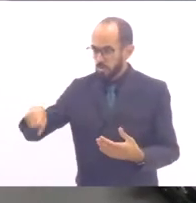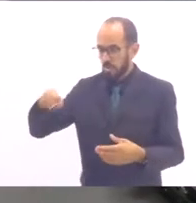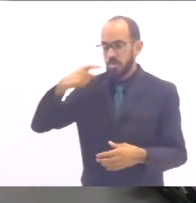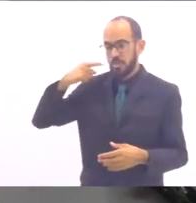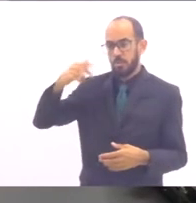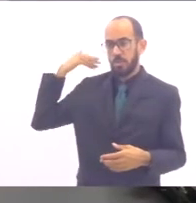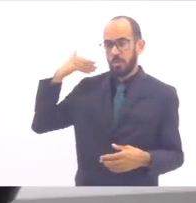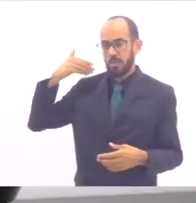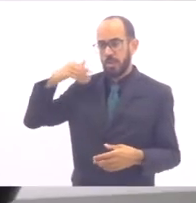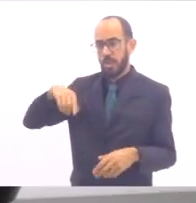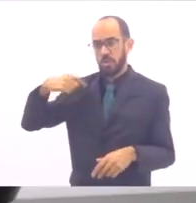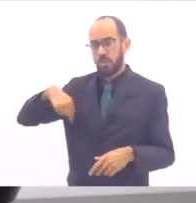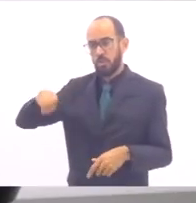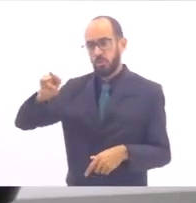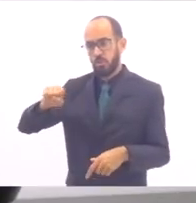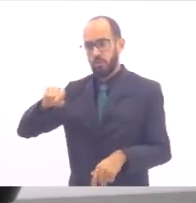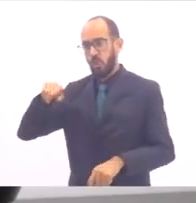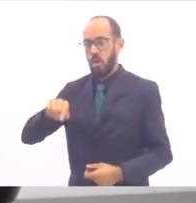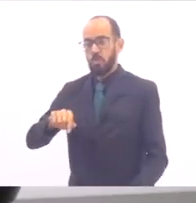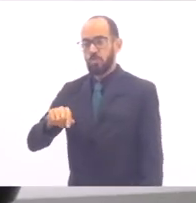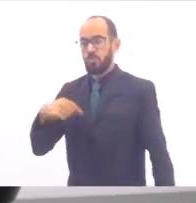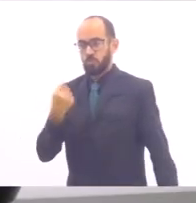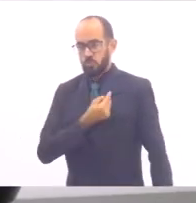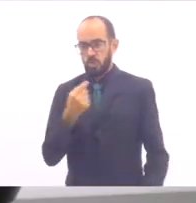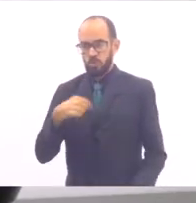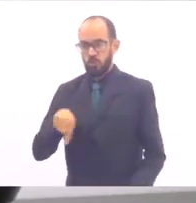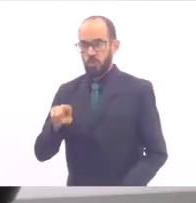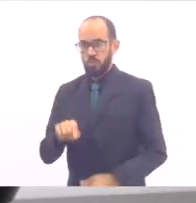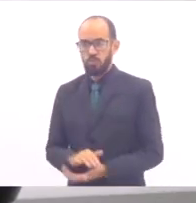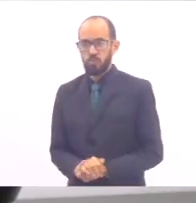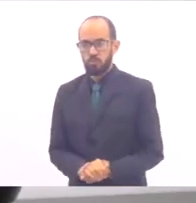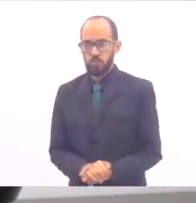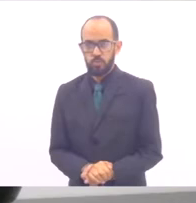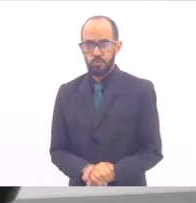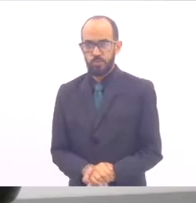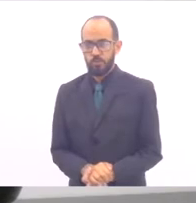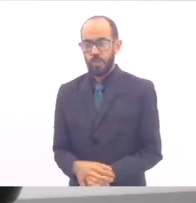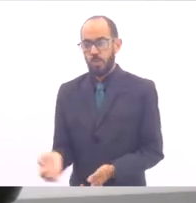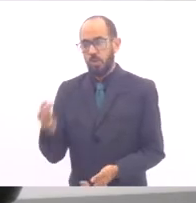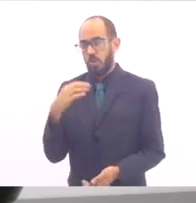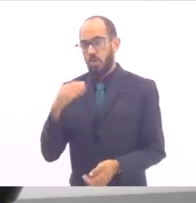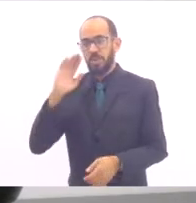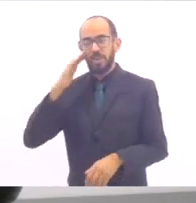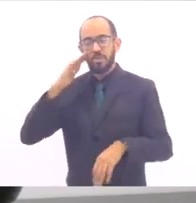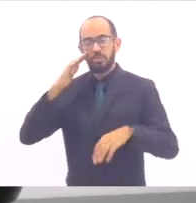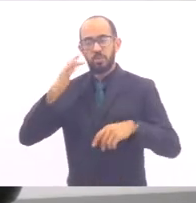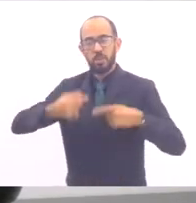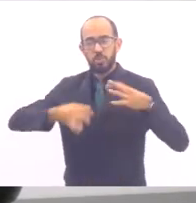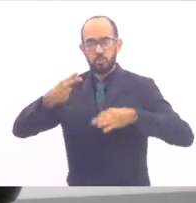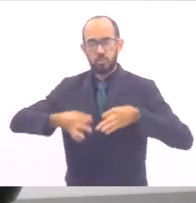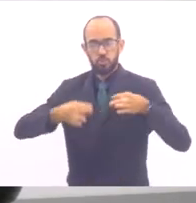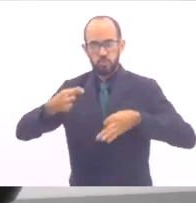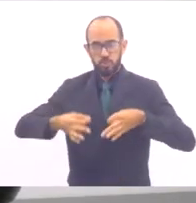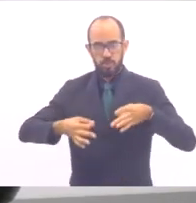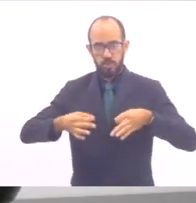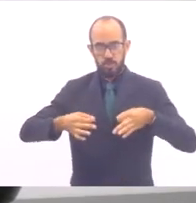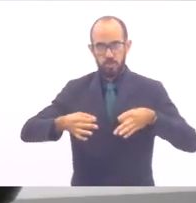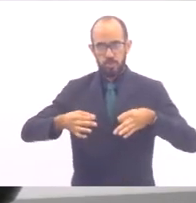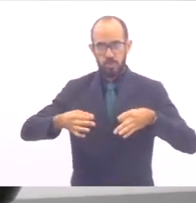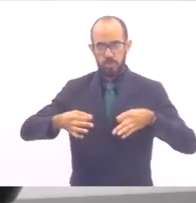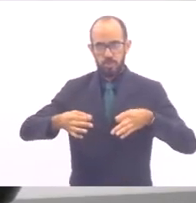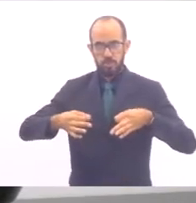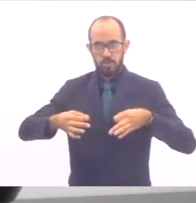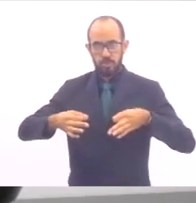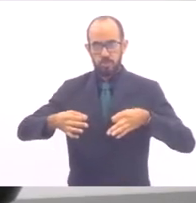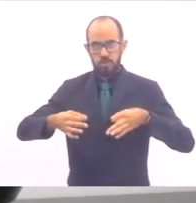passou, nós fomos o parecer do entendimento jurídico deu, na verdade,